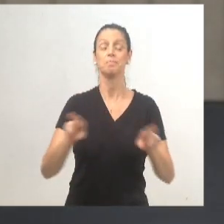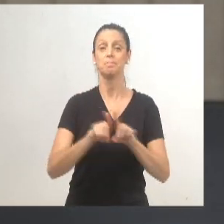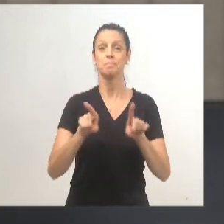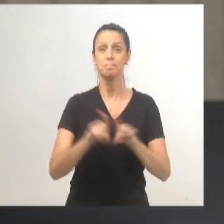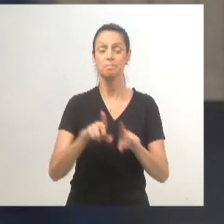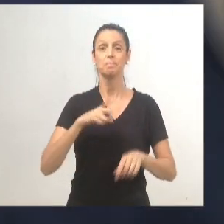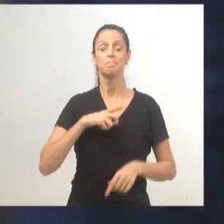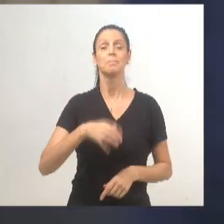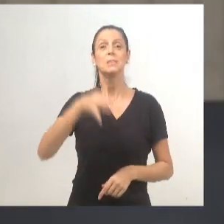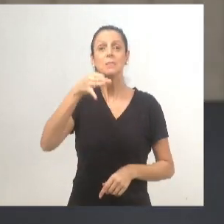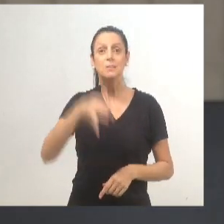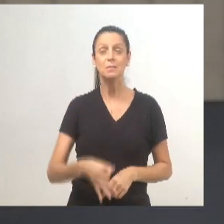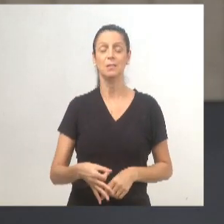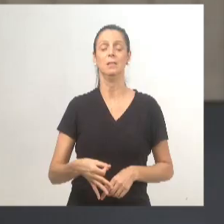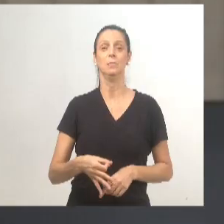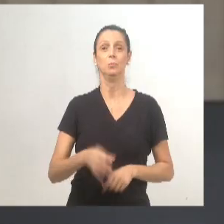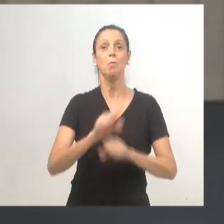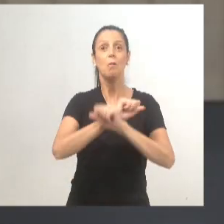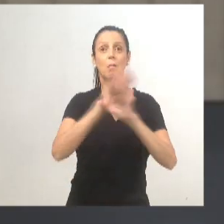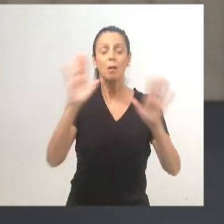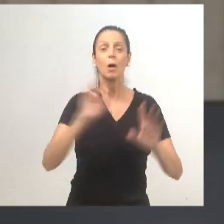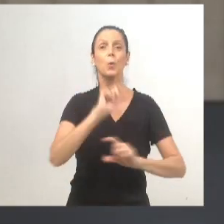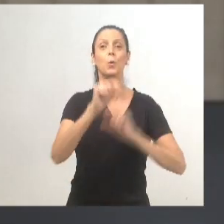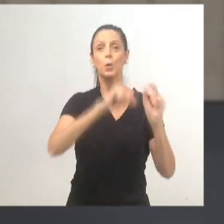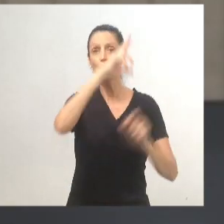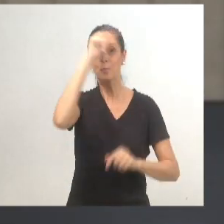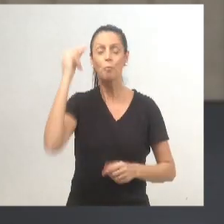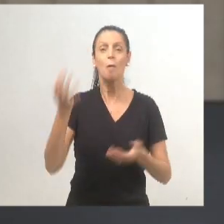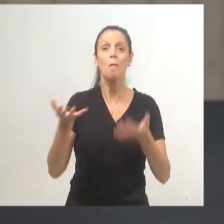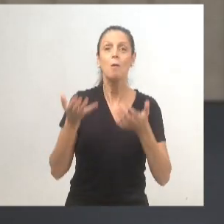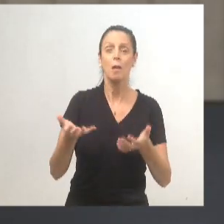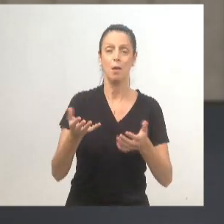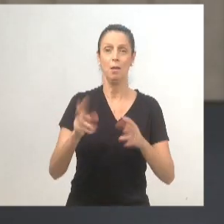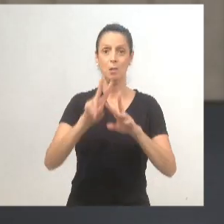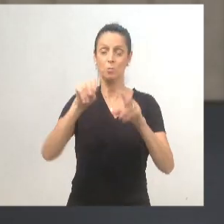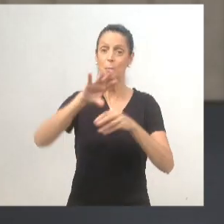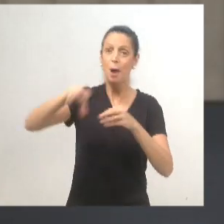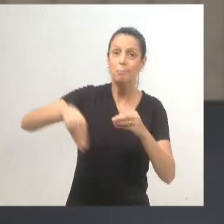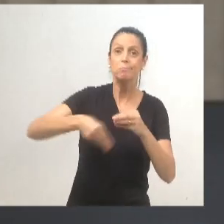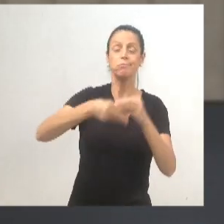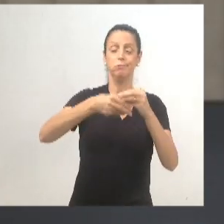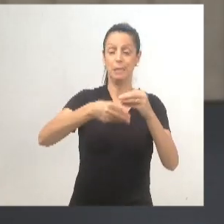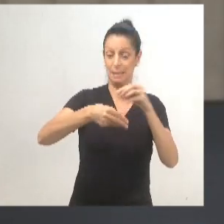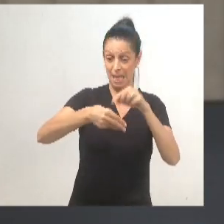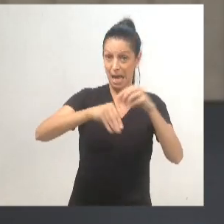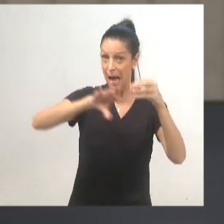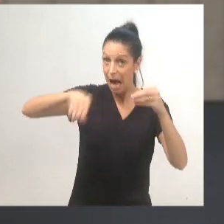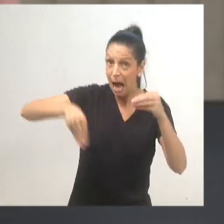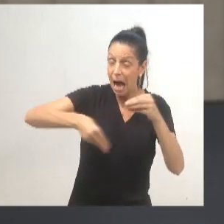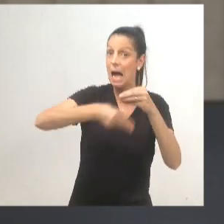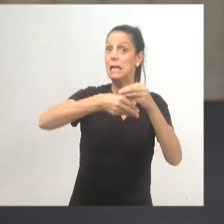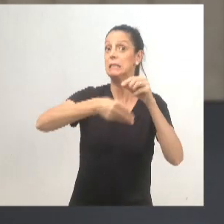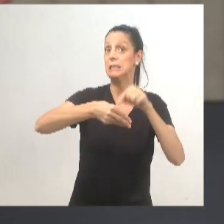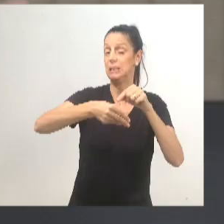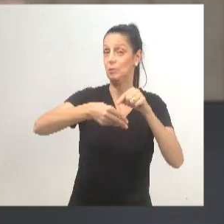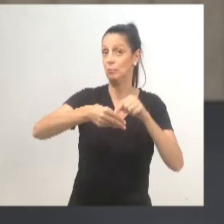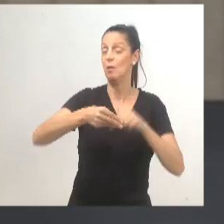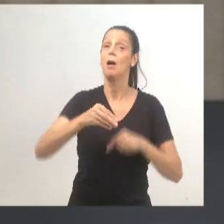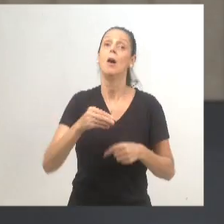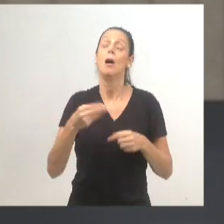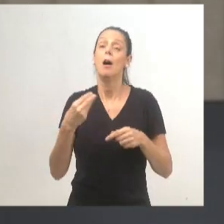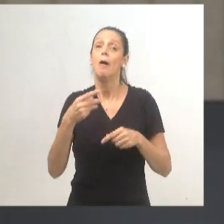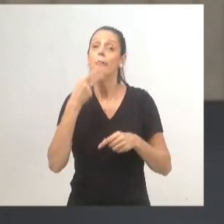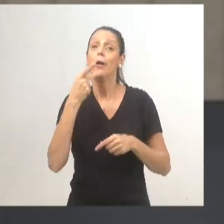coerência do próprio governo em relação ao aditivo, porque dizer que exclusivamente foi um fato que